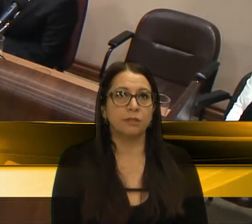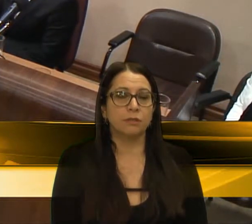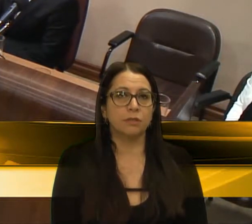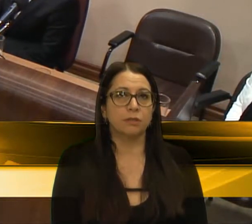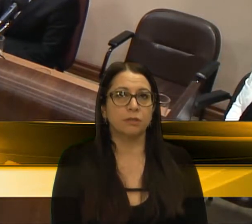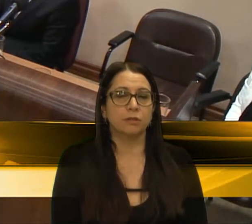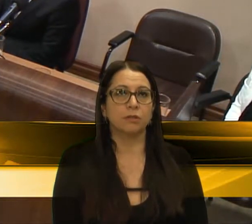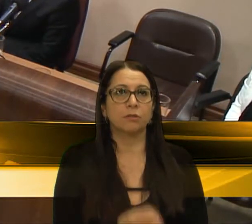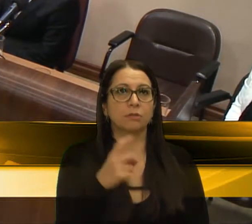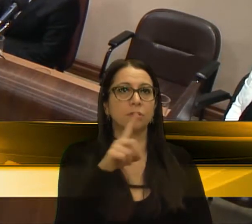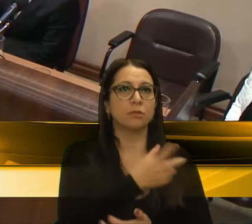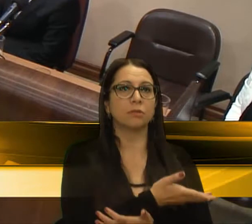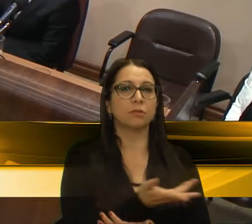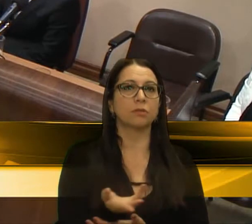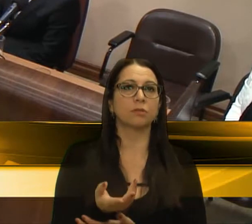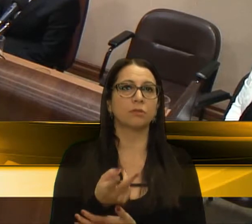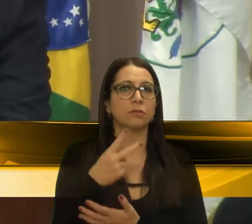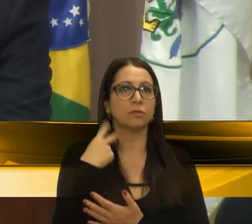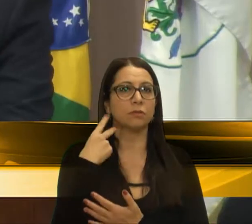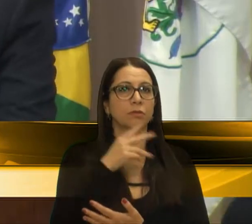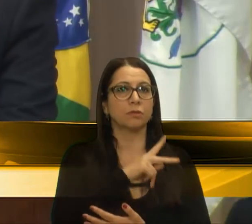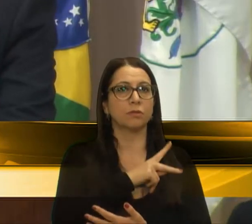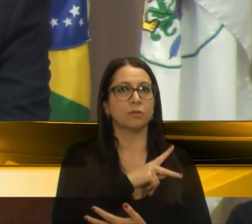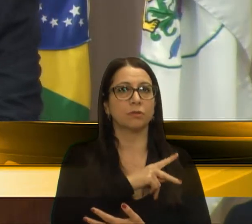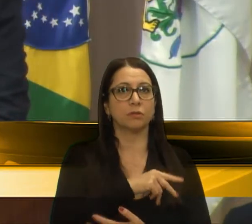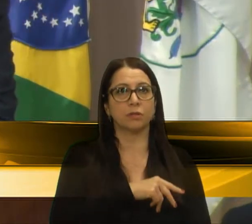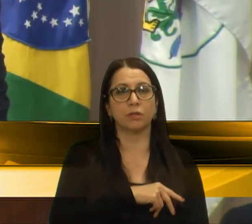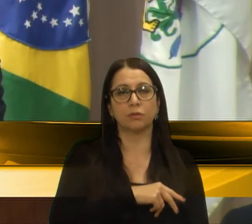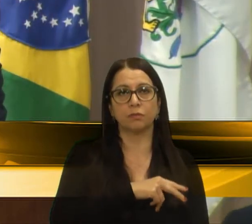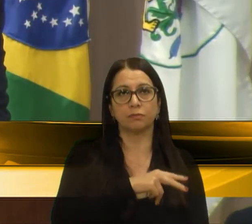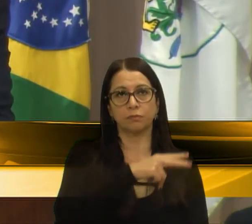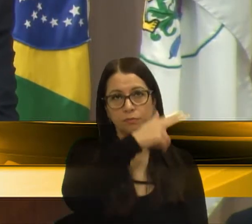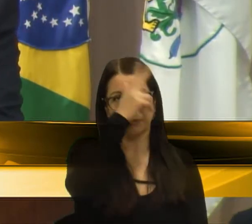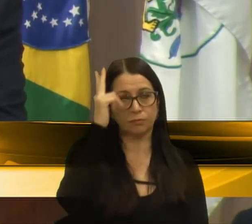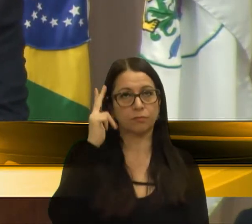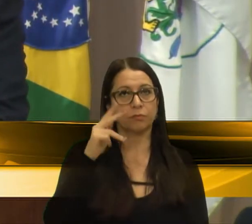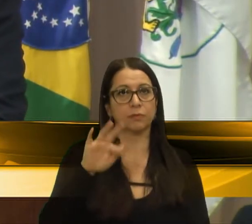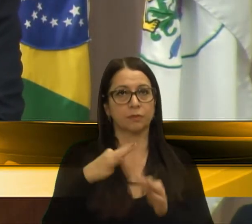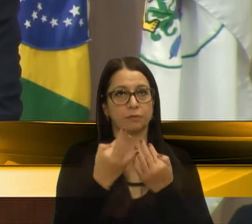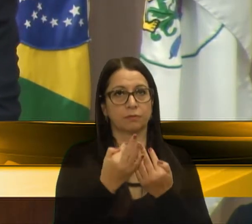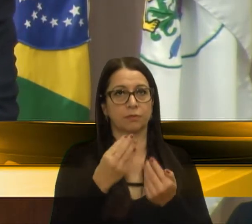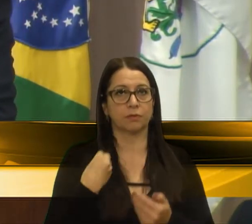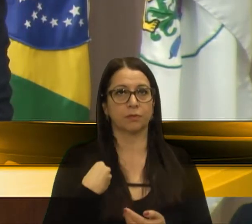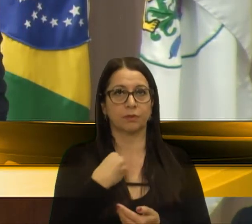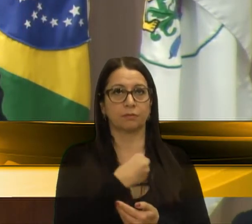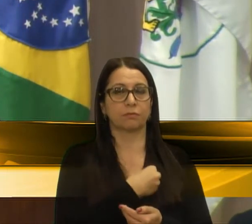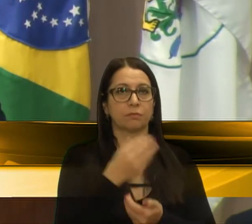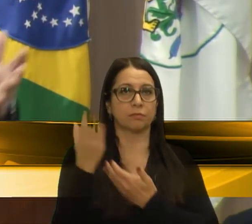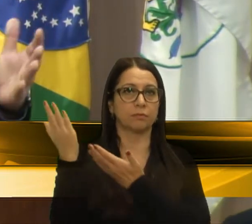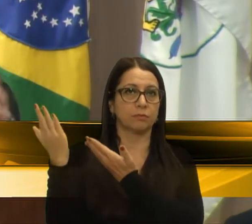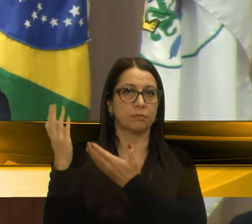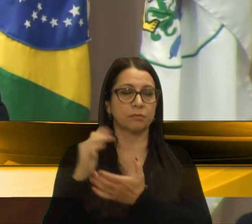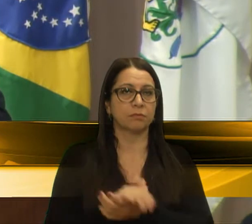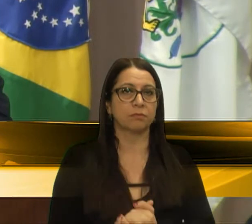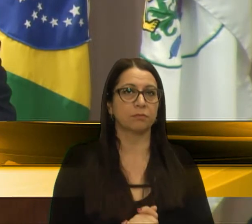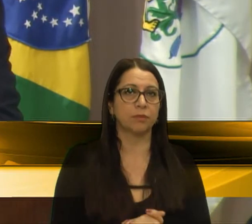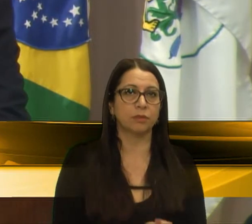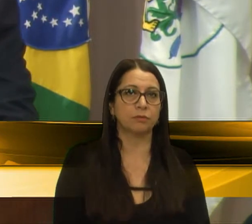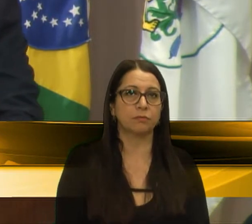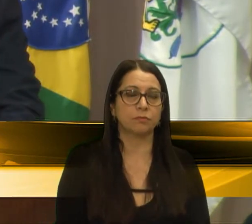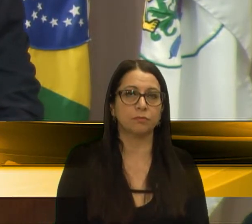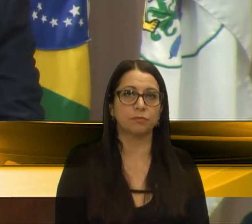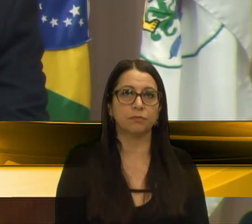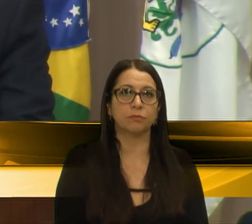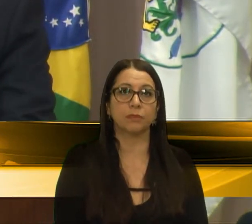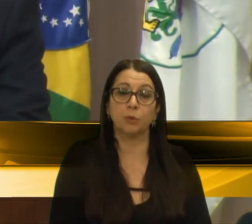Bom dia a todos, bom dia, presidente Cassina, bom dia, senhores vereadores, bom dia aos familiares dos médicos homenageados, bom dia aos médicos. Eu